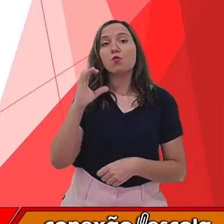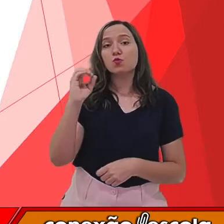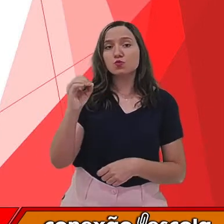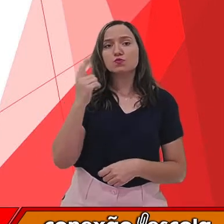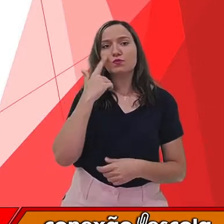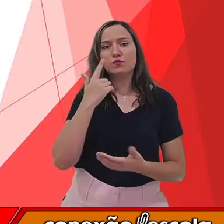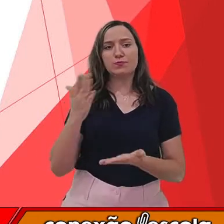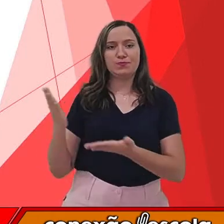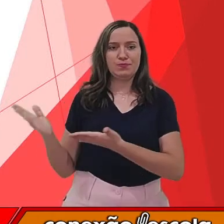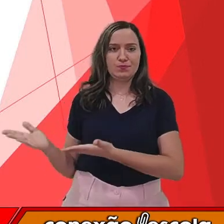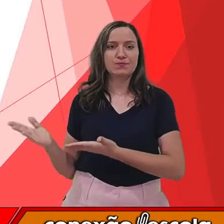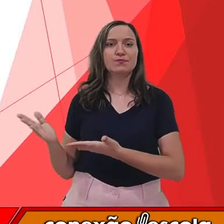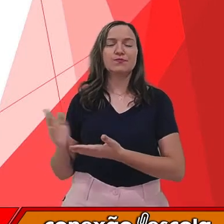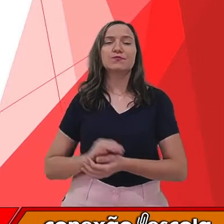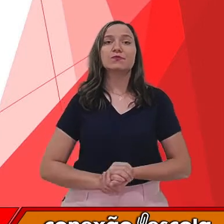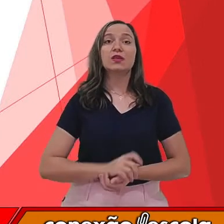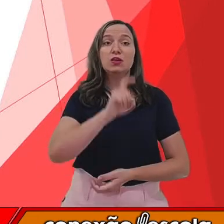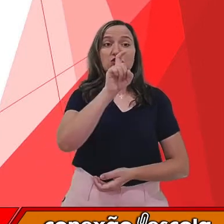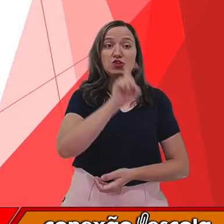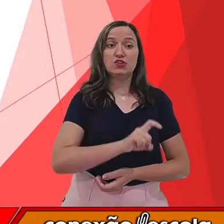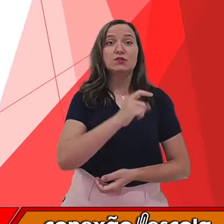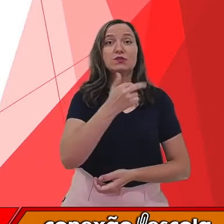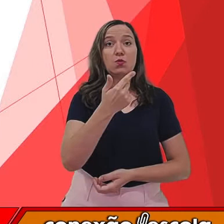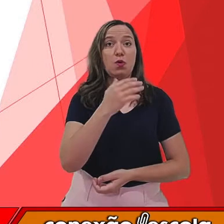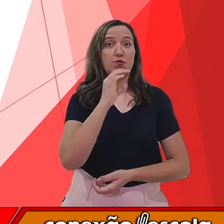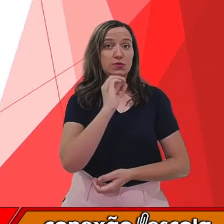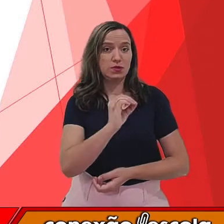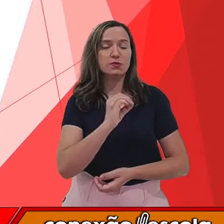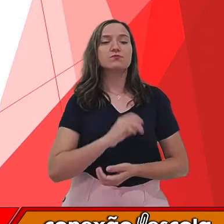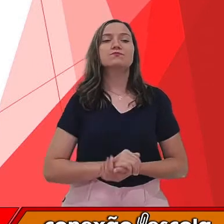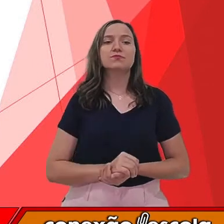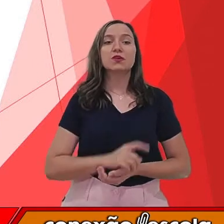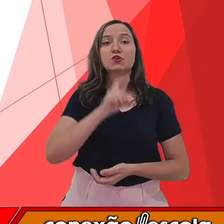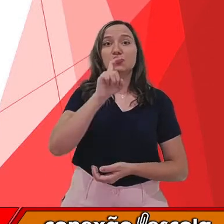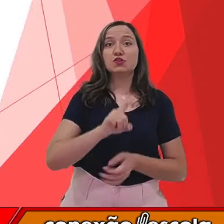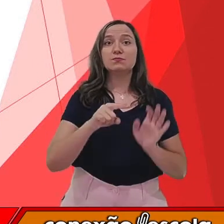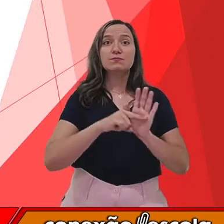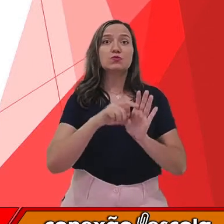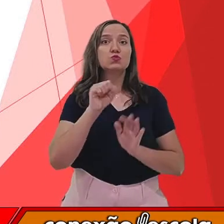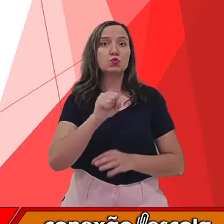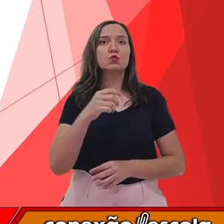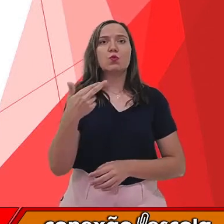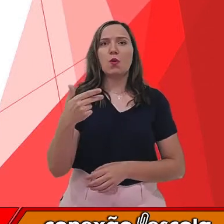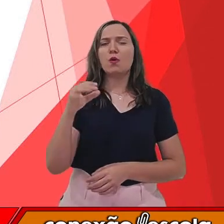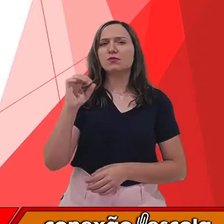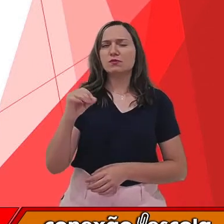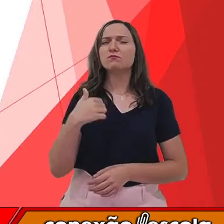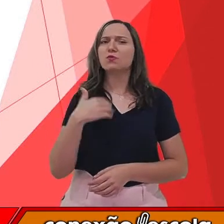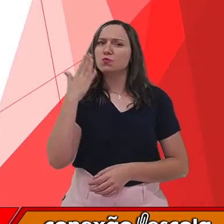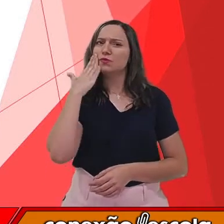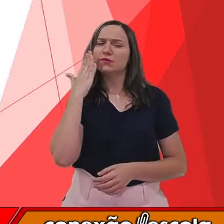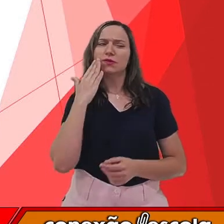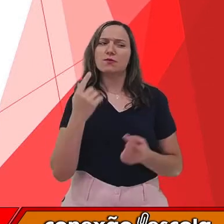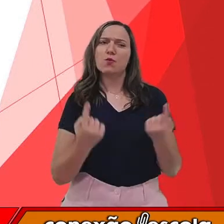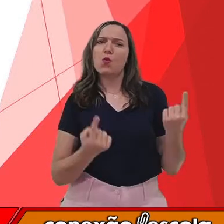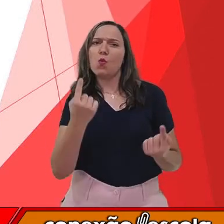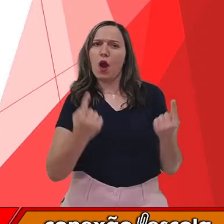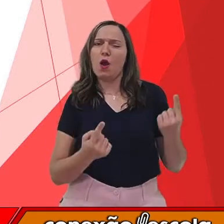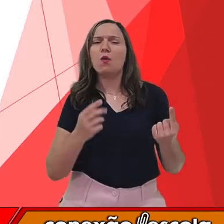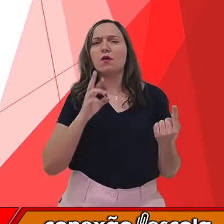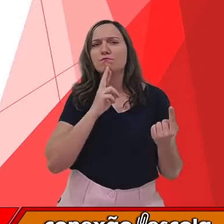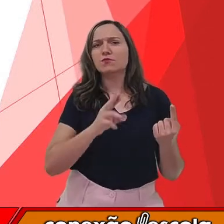que x = 0 e x - 8 é igual a zero então eu já sei que uma das minhas respostas